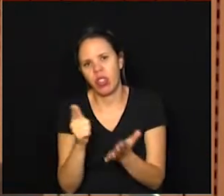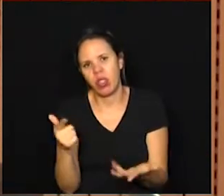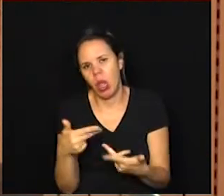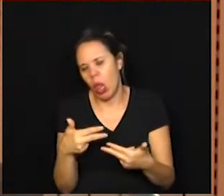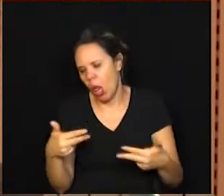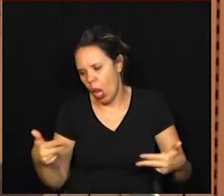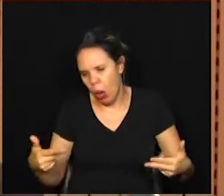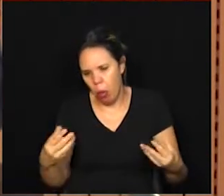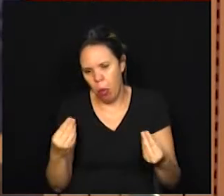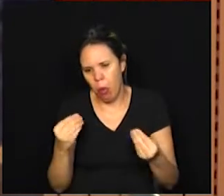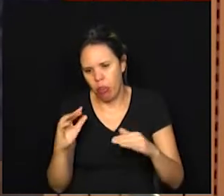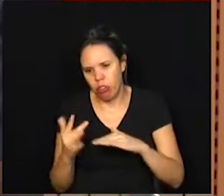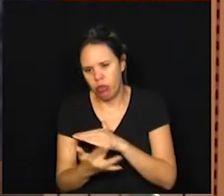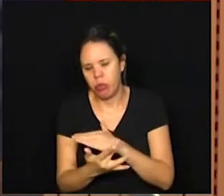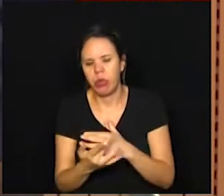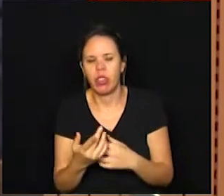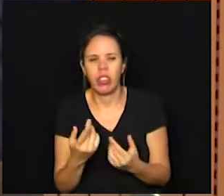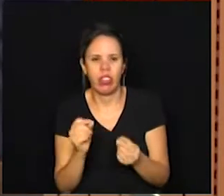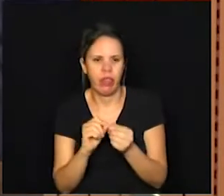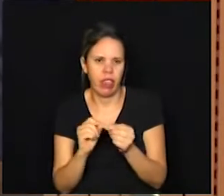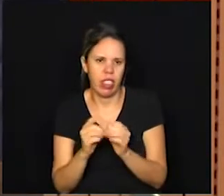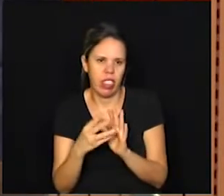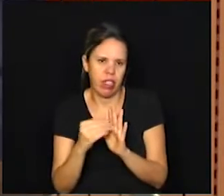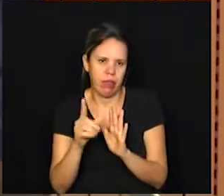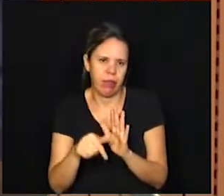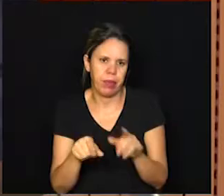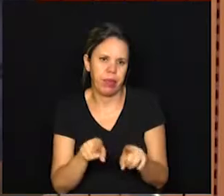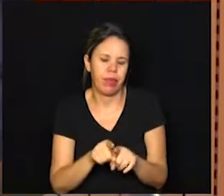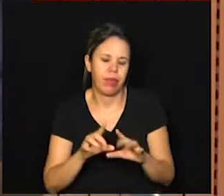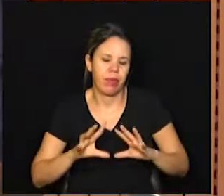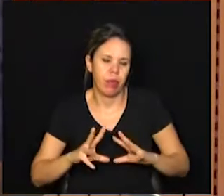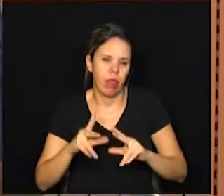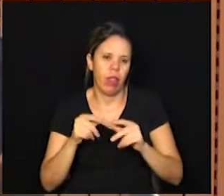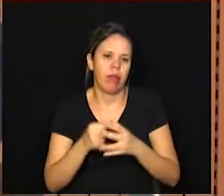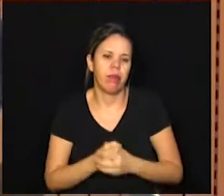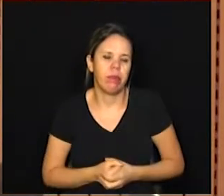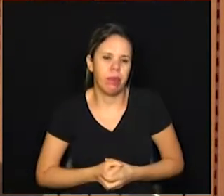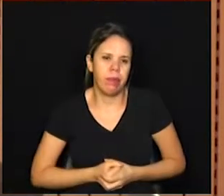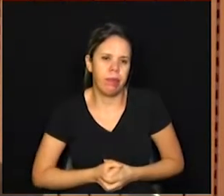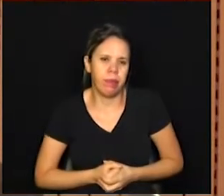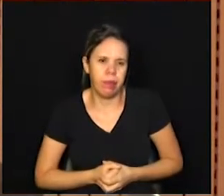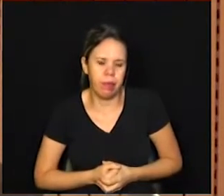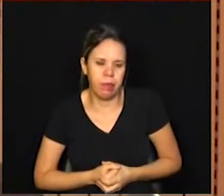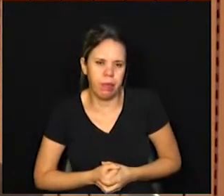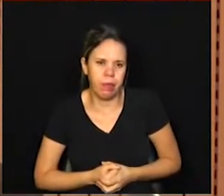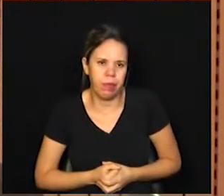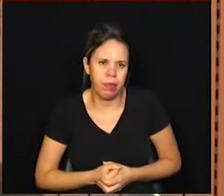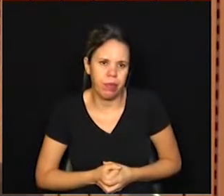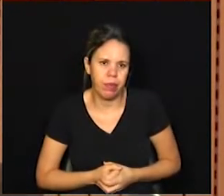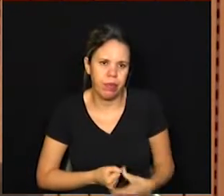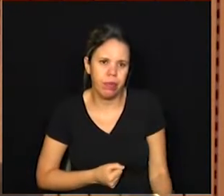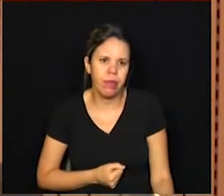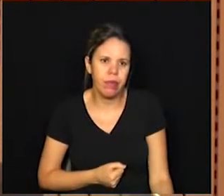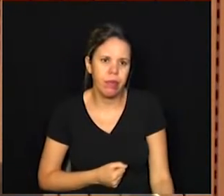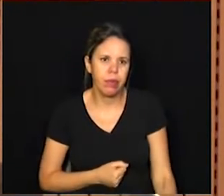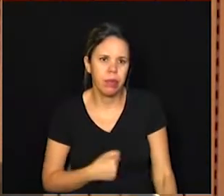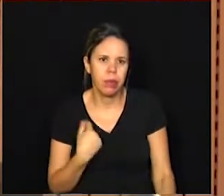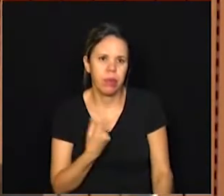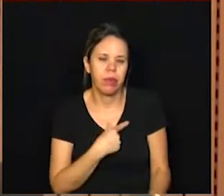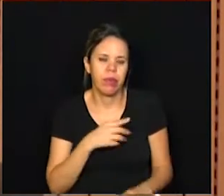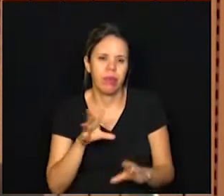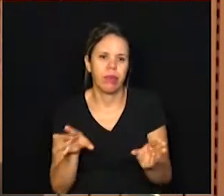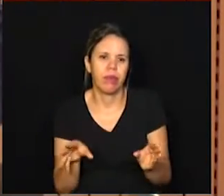por diante. Mas tudo isso, nós vamos nas conclusões